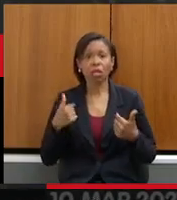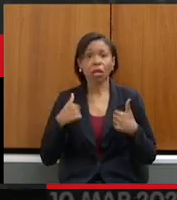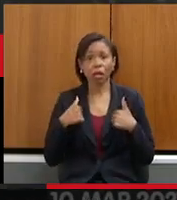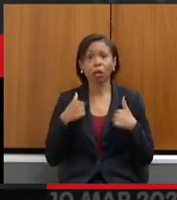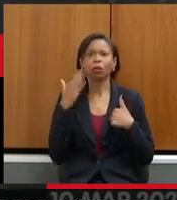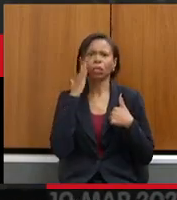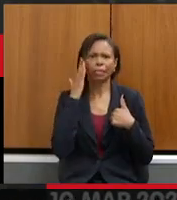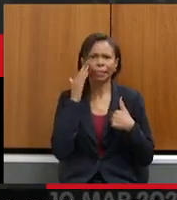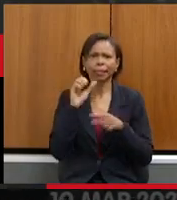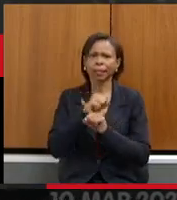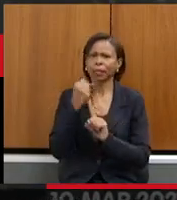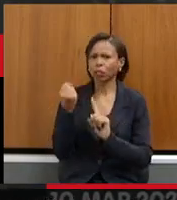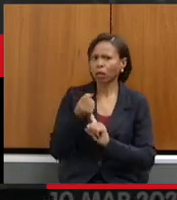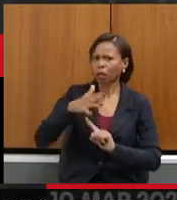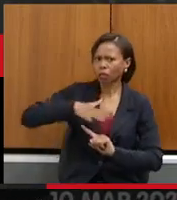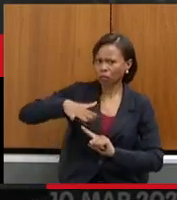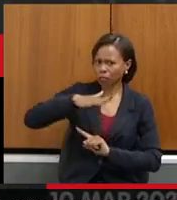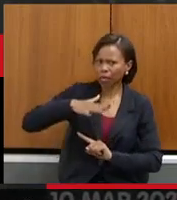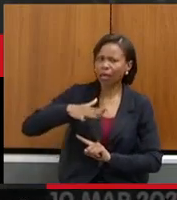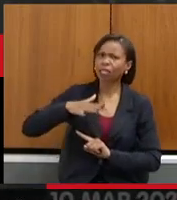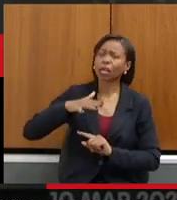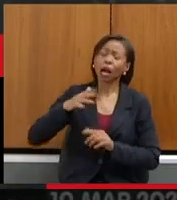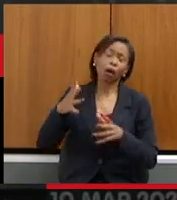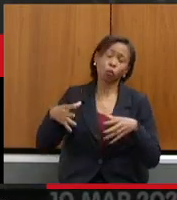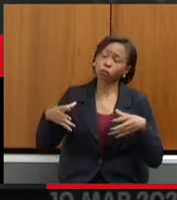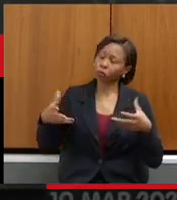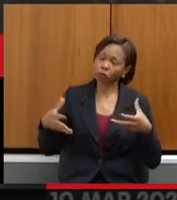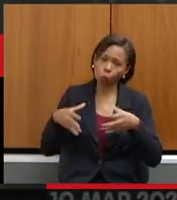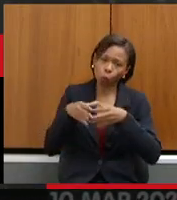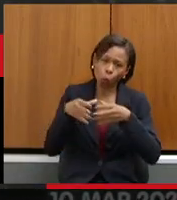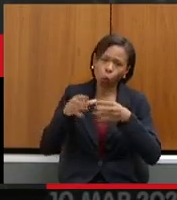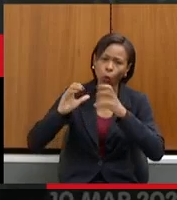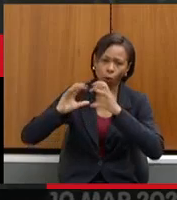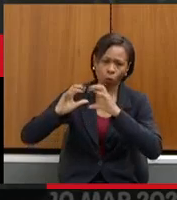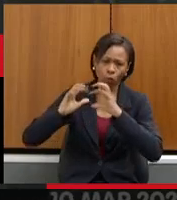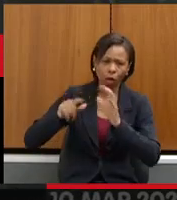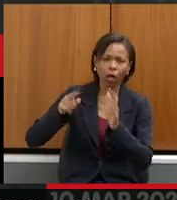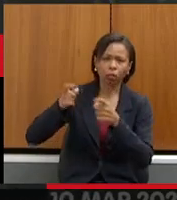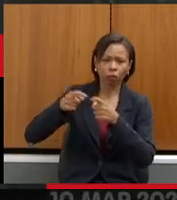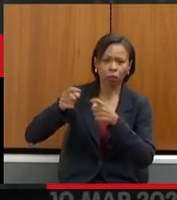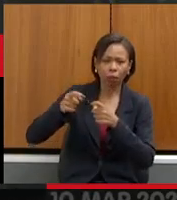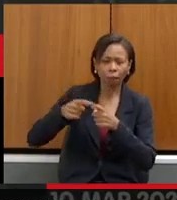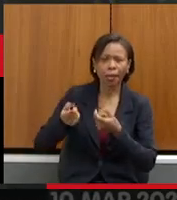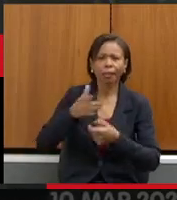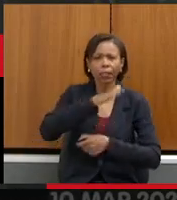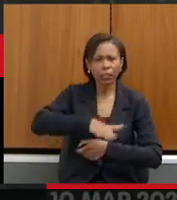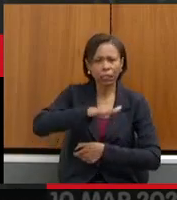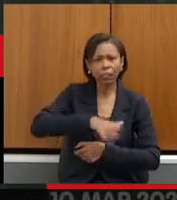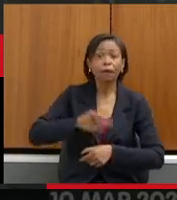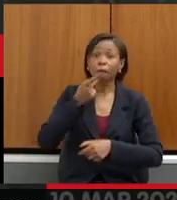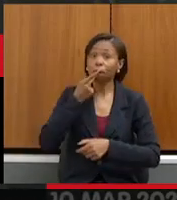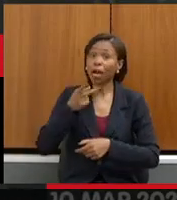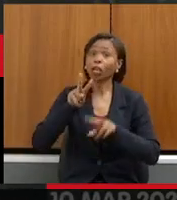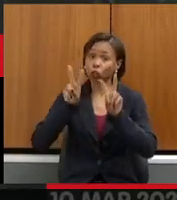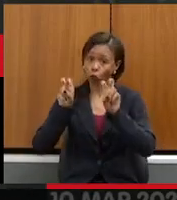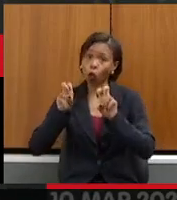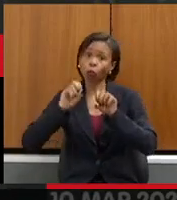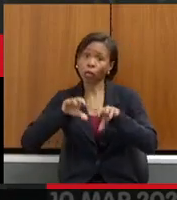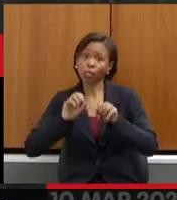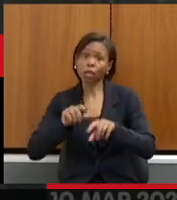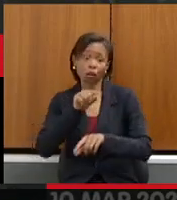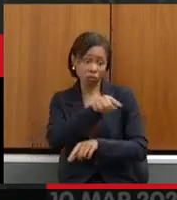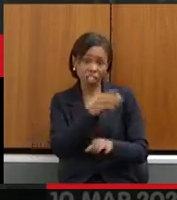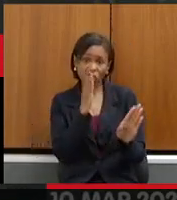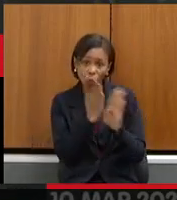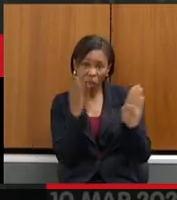o que é a Sociedade Brasileira de psiquiatria de Pediatria salão sobre a educação o que vocês estão descobrindo